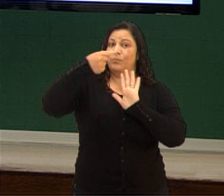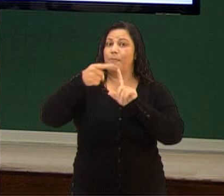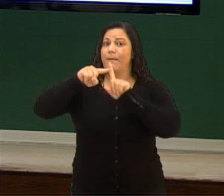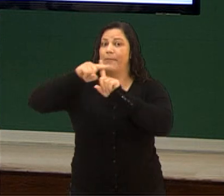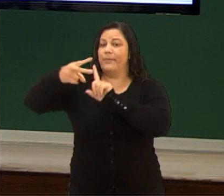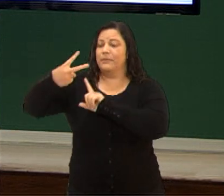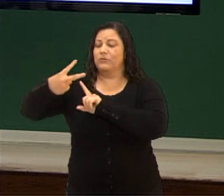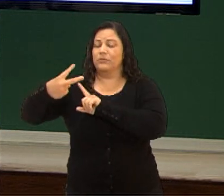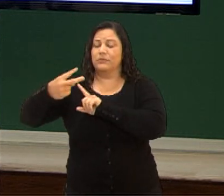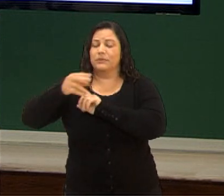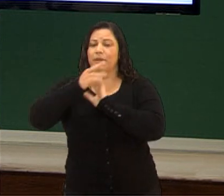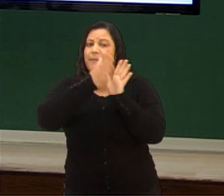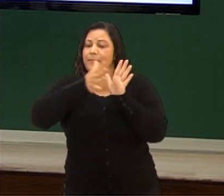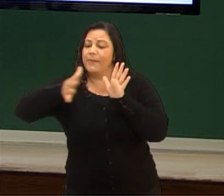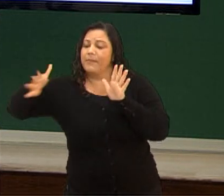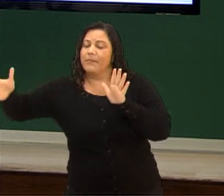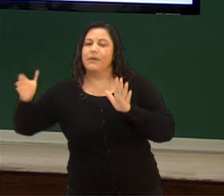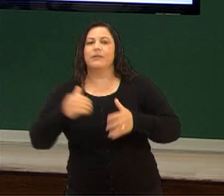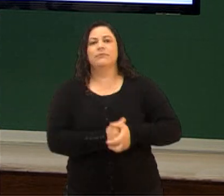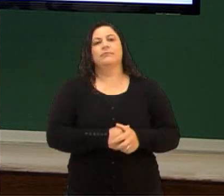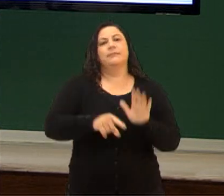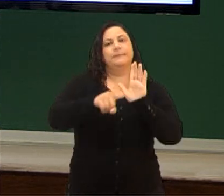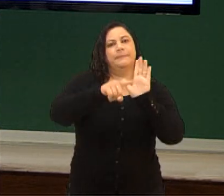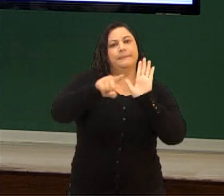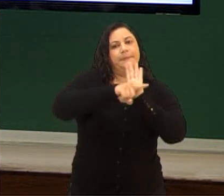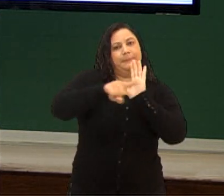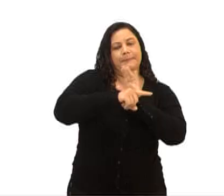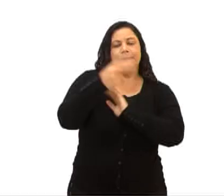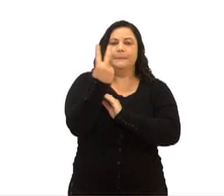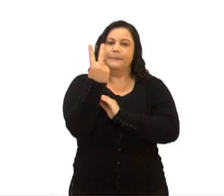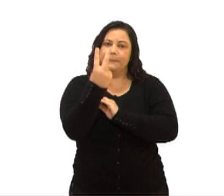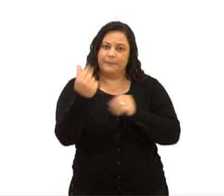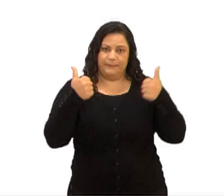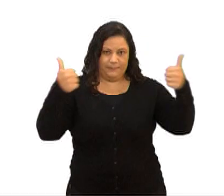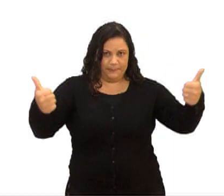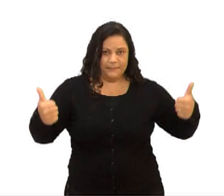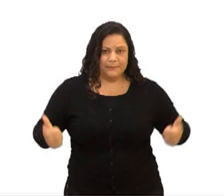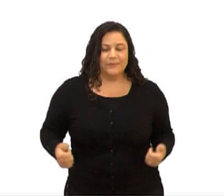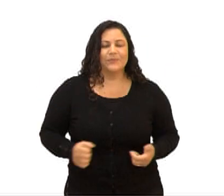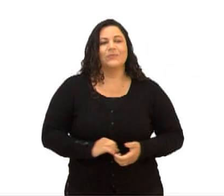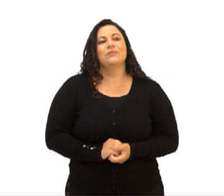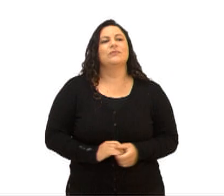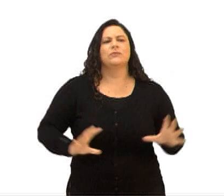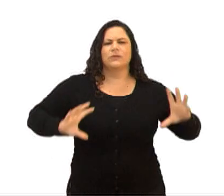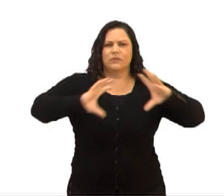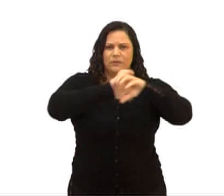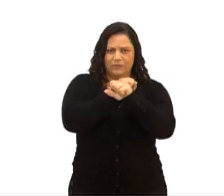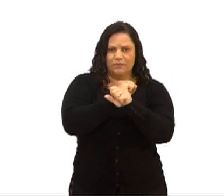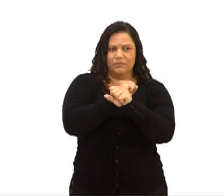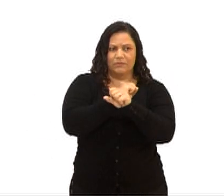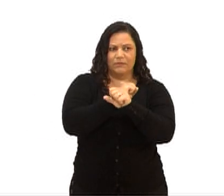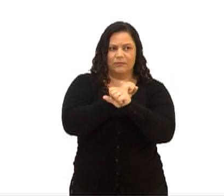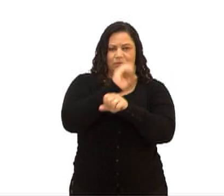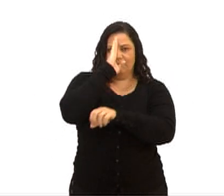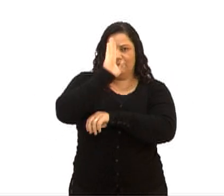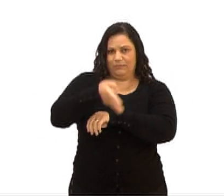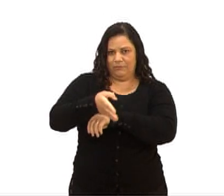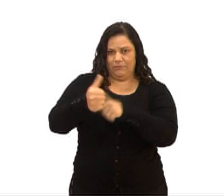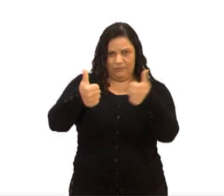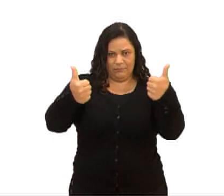2 é igual a menos 2. Tá certo? Beleza? Essa conta que deu aqui está direto aqui, tá